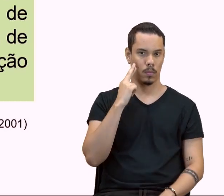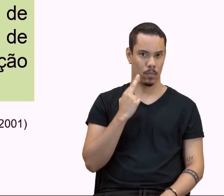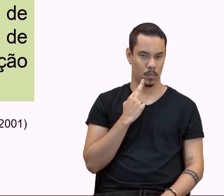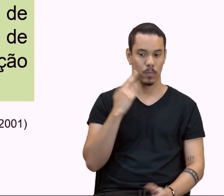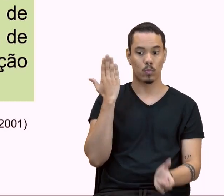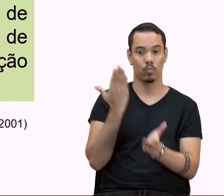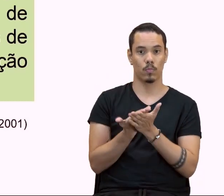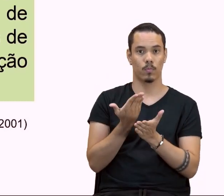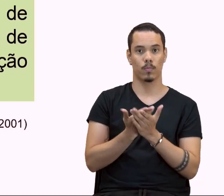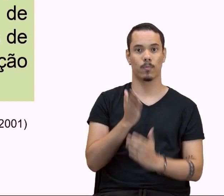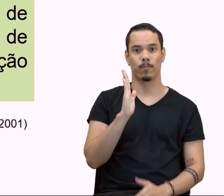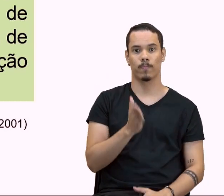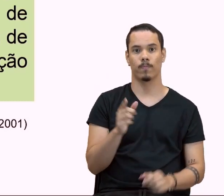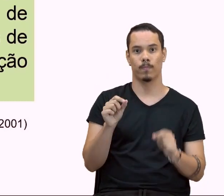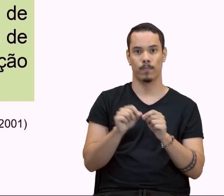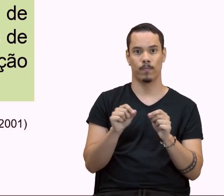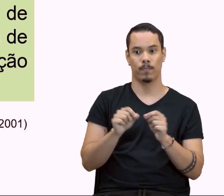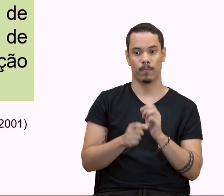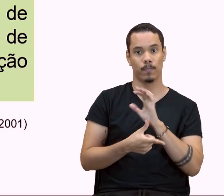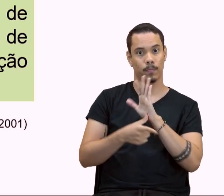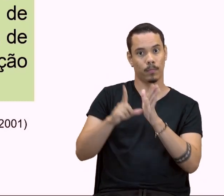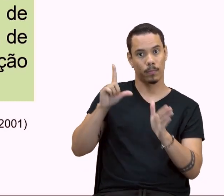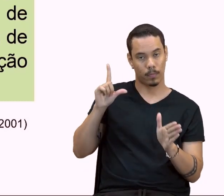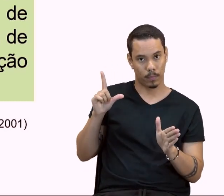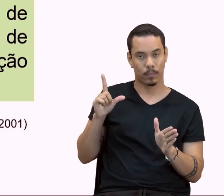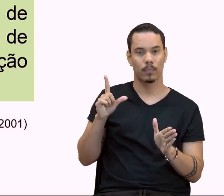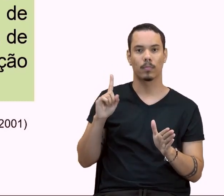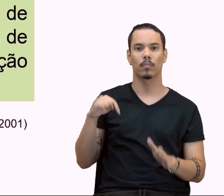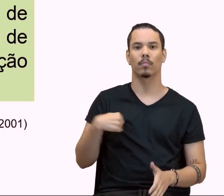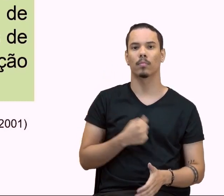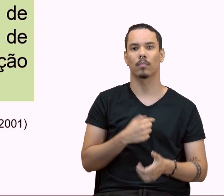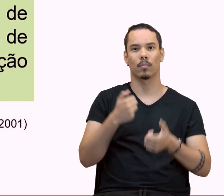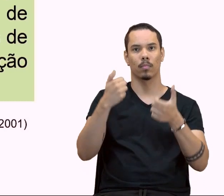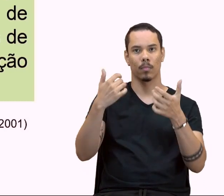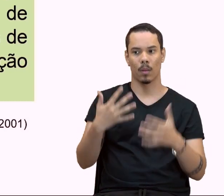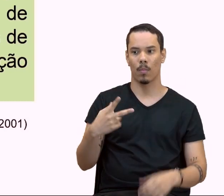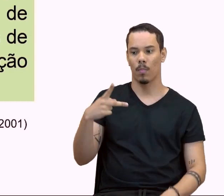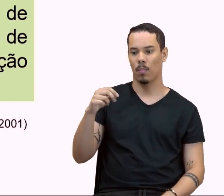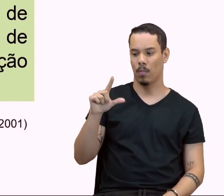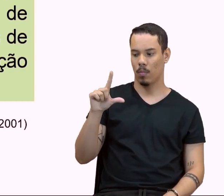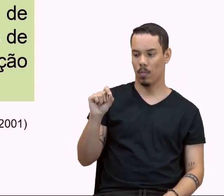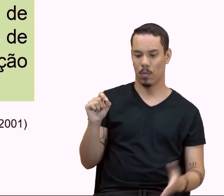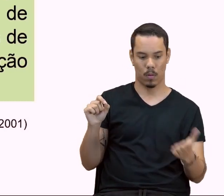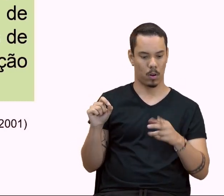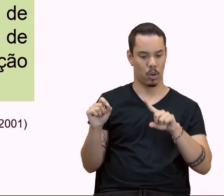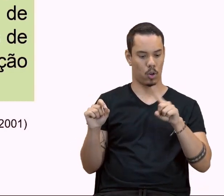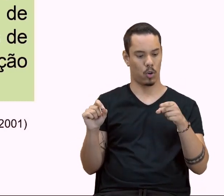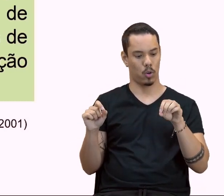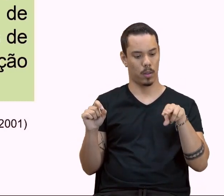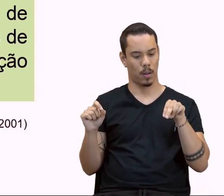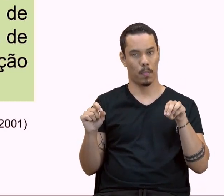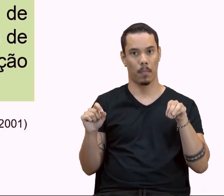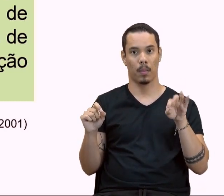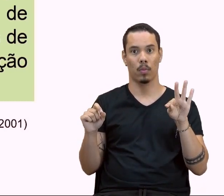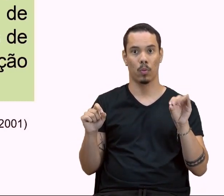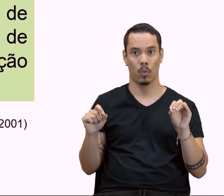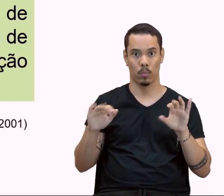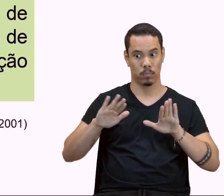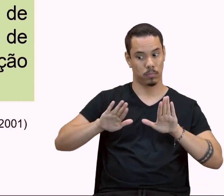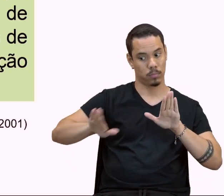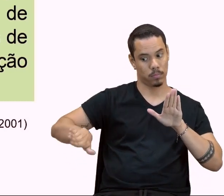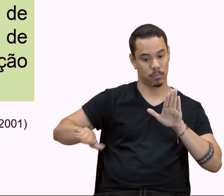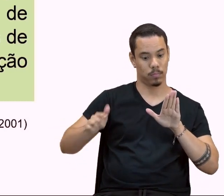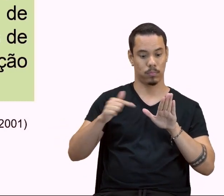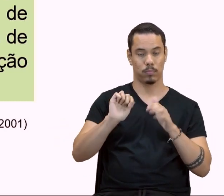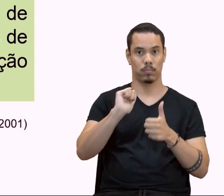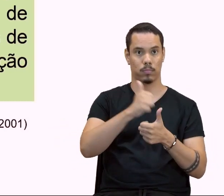estudos realizados, olha só, a gente falou de Polo Noroeste, depois agora está falando de zoneamento socioeconômico e ecológico, Rogério. Sim. Foram